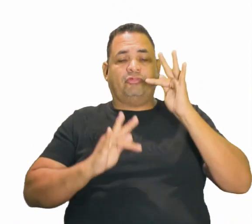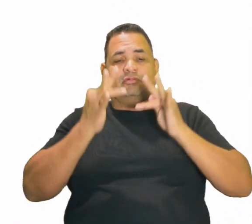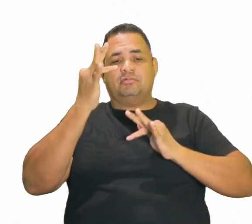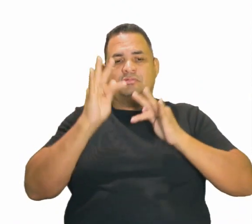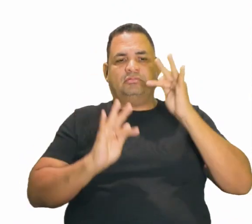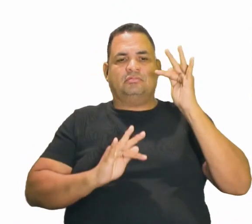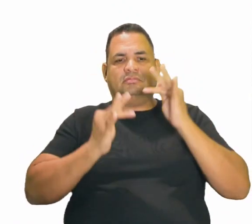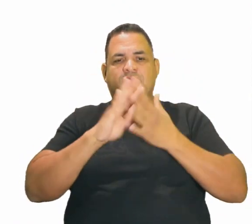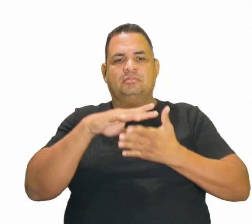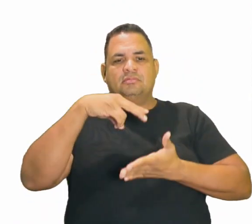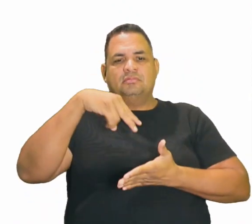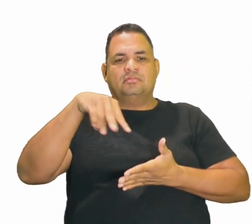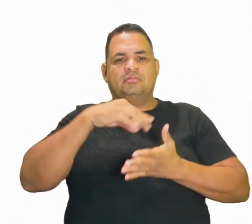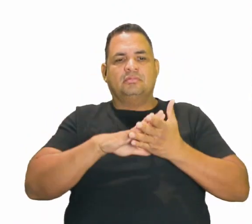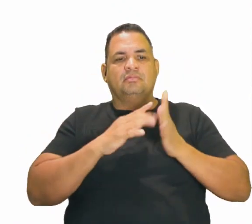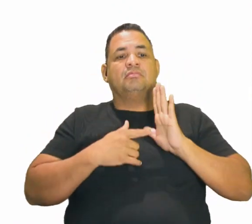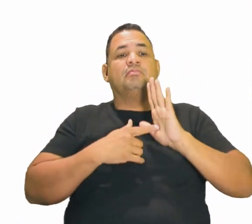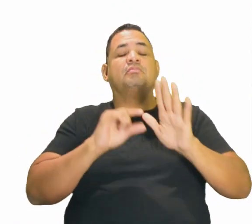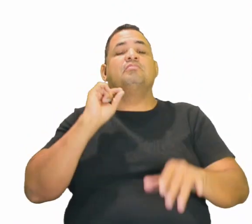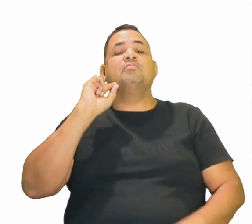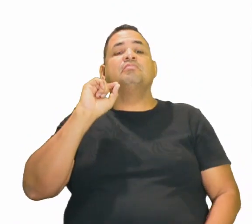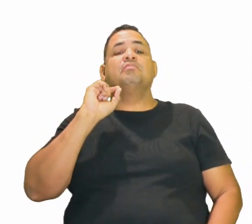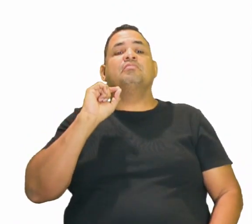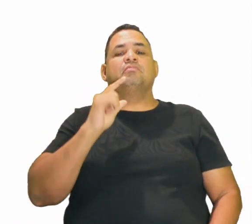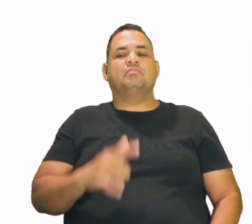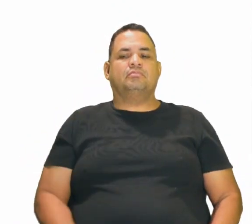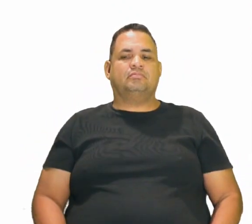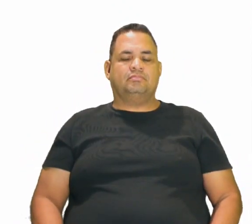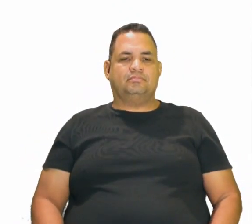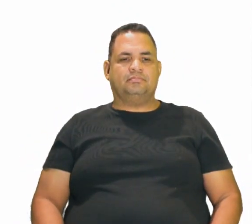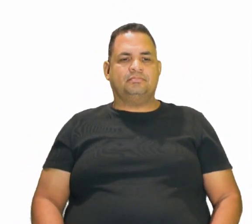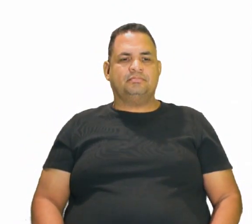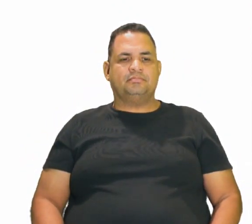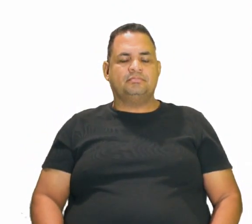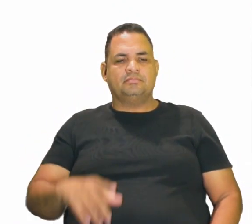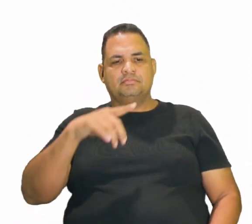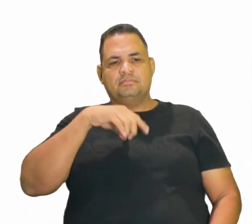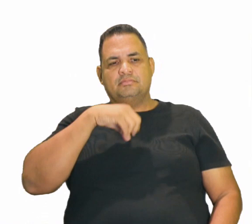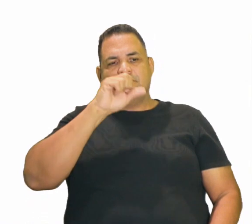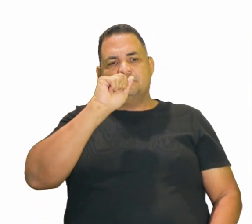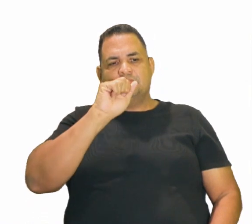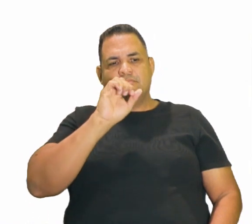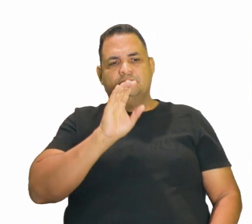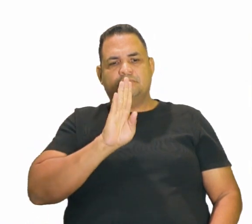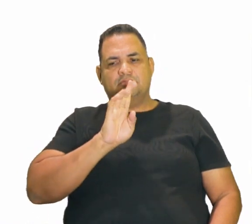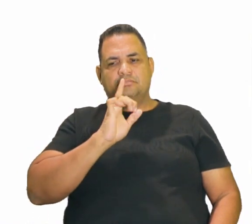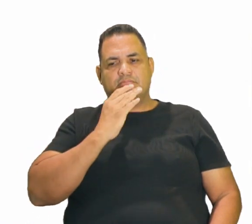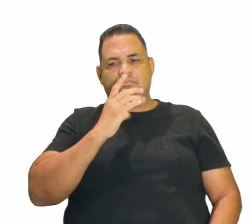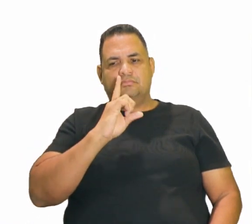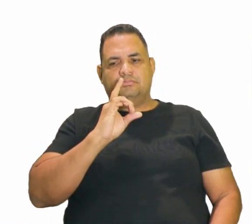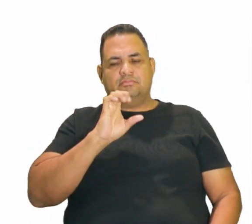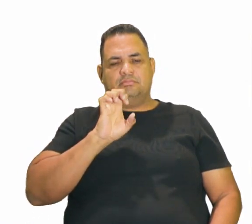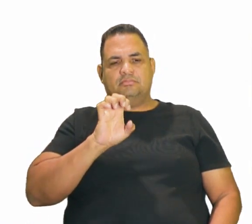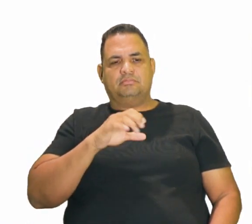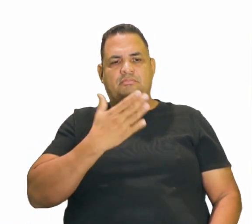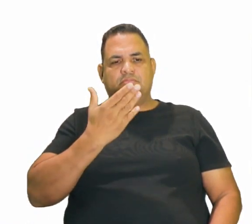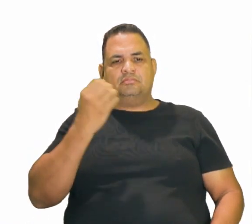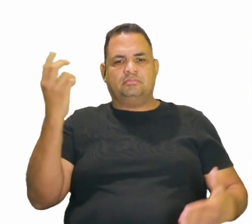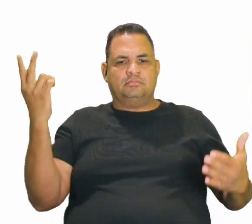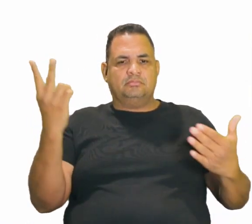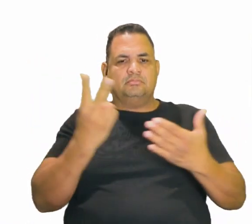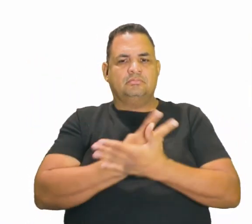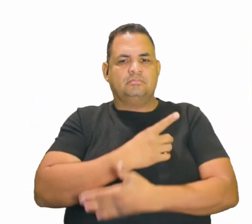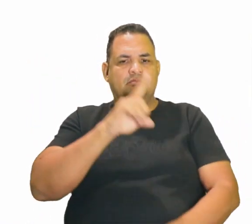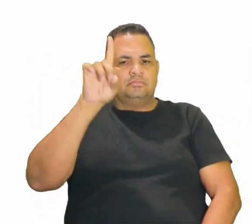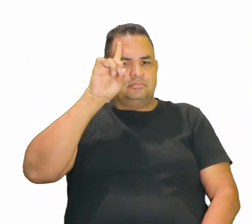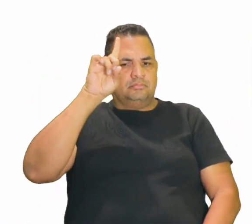folclórico a dança revela Aí temos várias alternativas a b acontecimento do